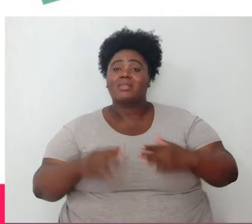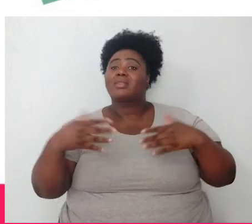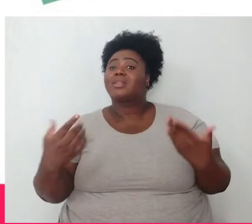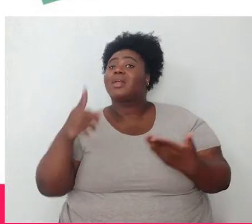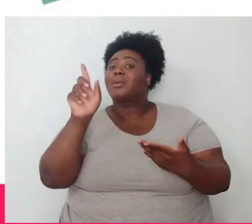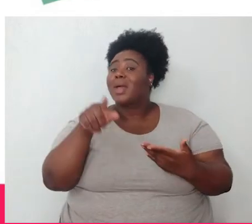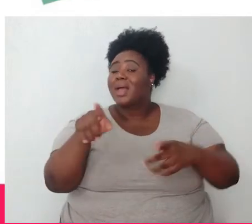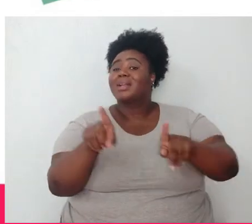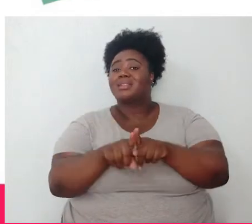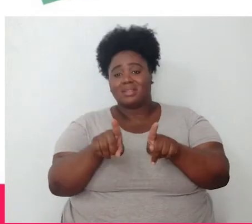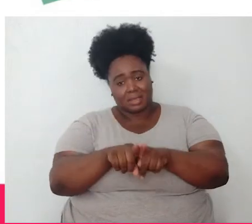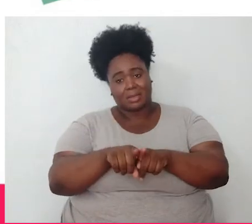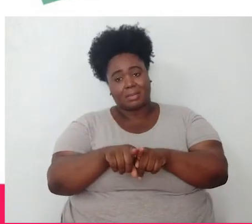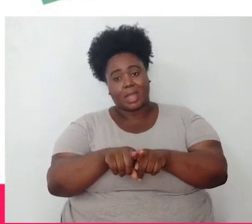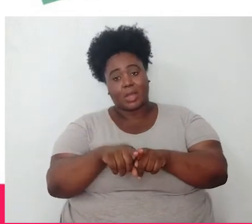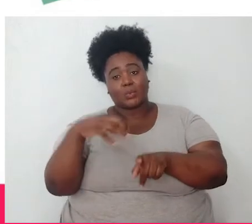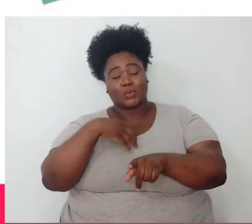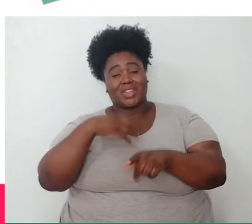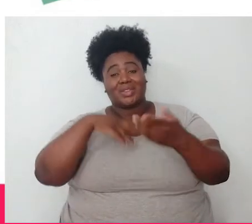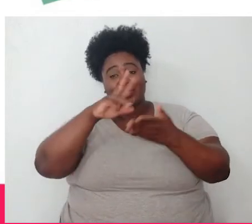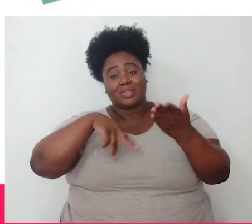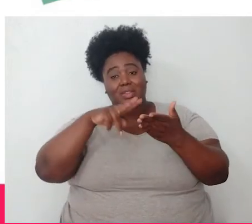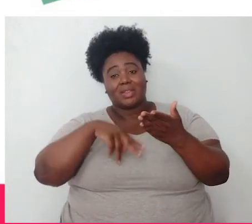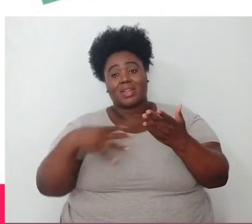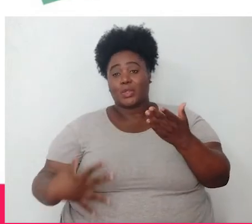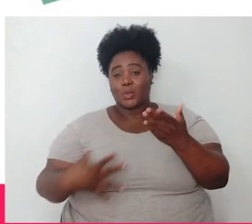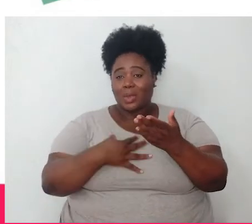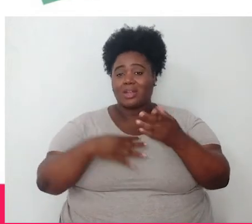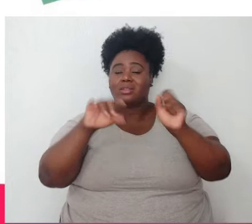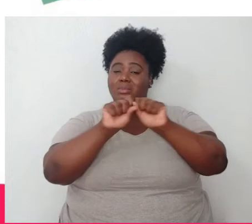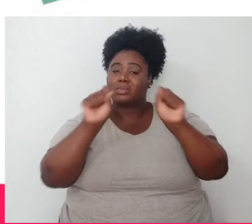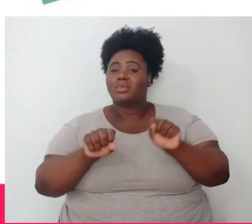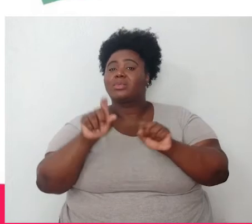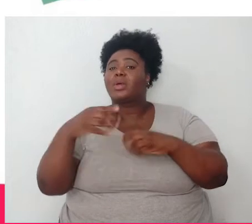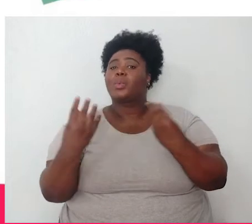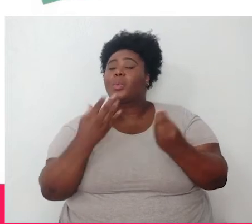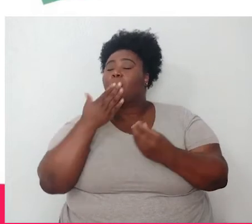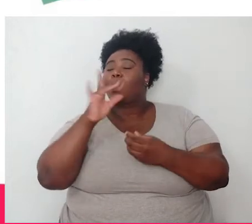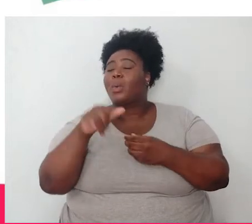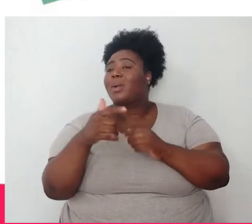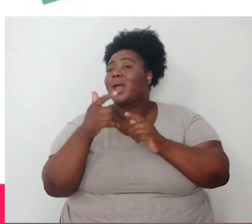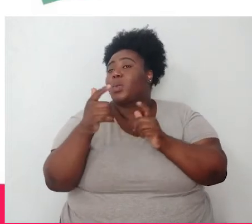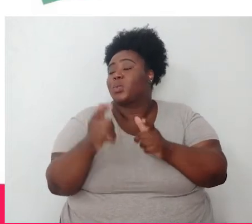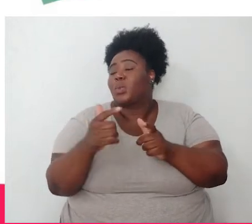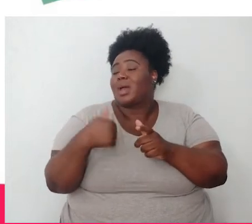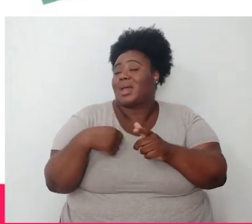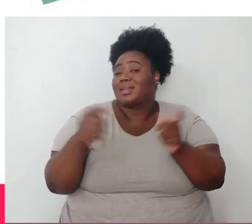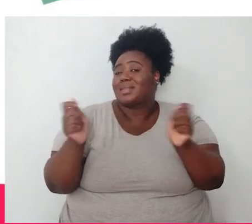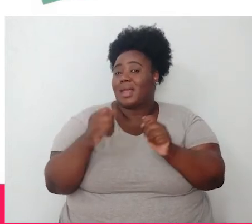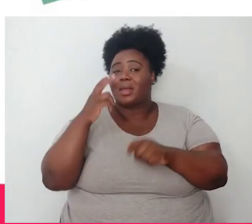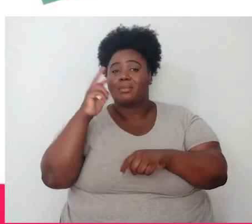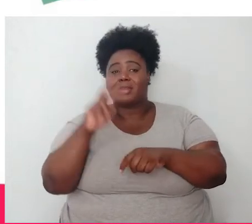isso é também uma perspectiva de leitura do racismo estrutural, de quais são os lugares onde eu